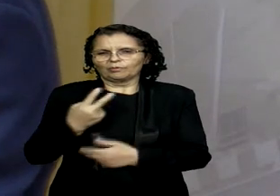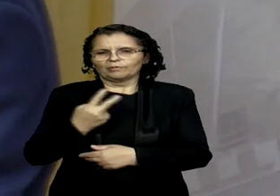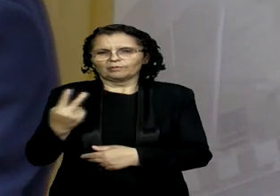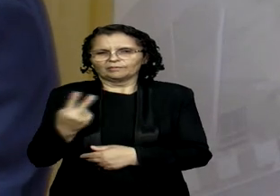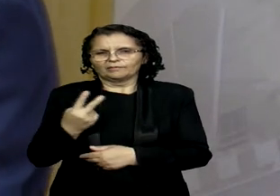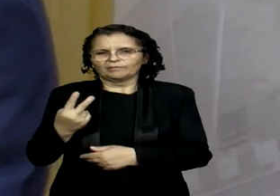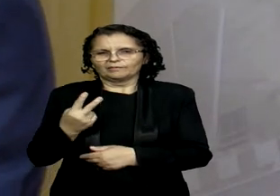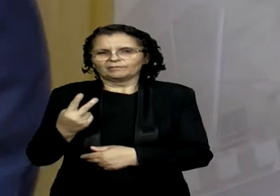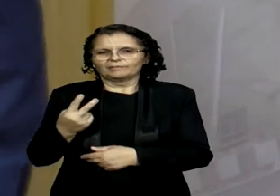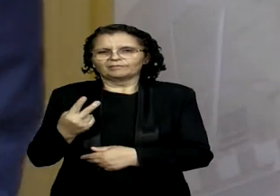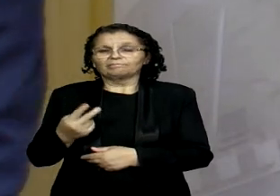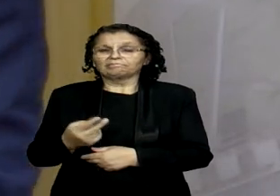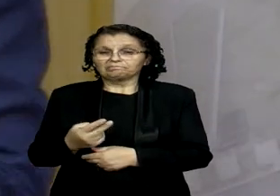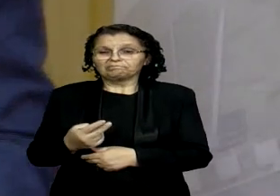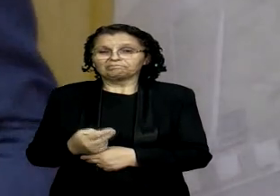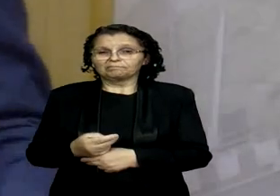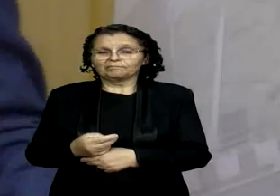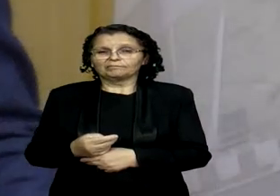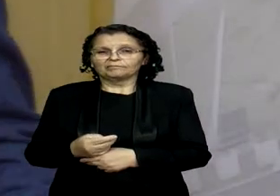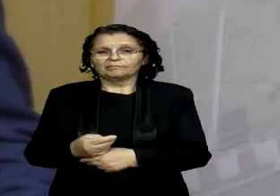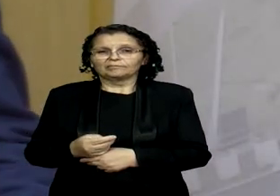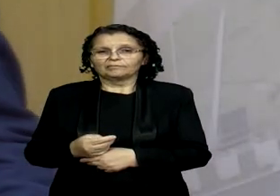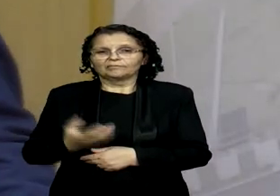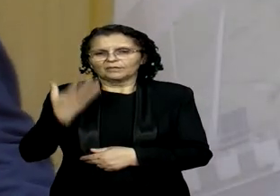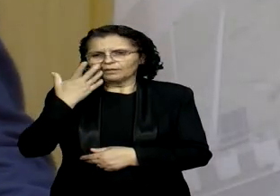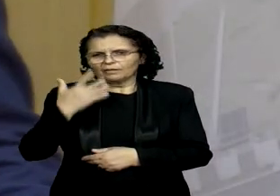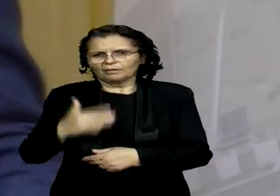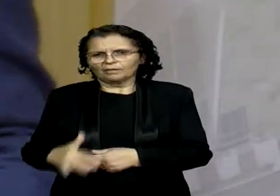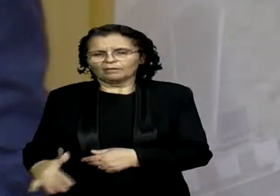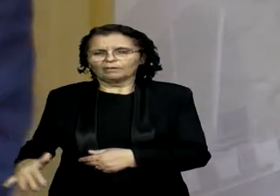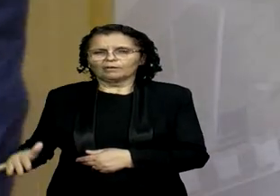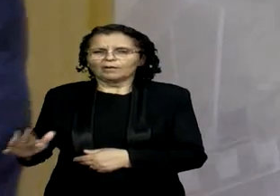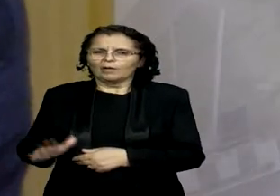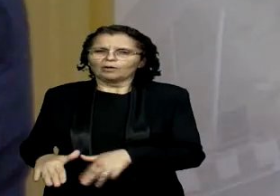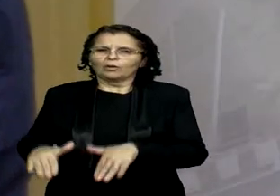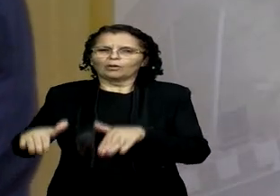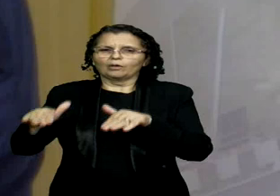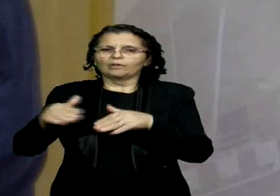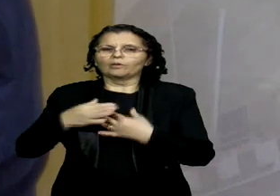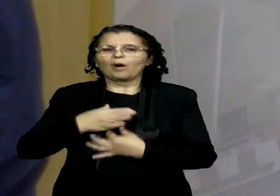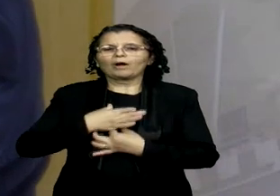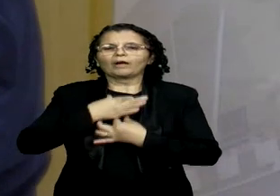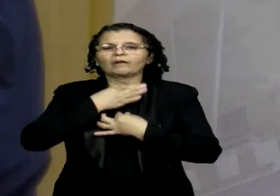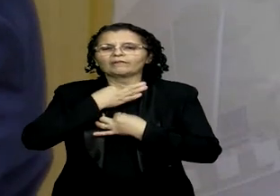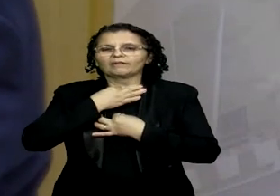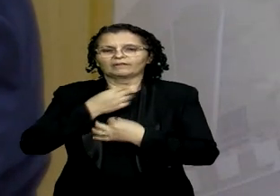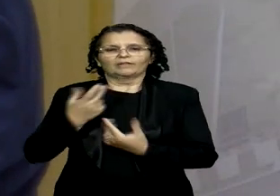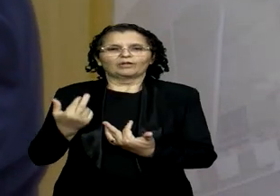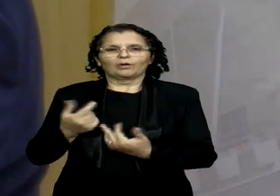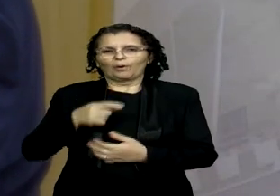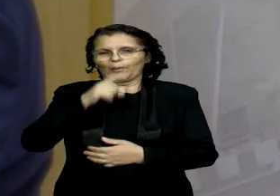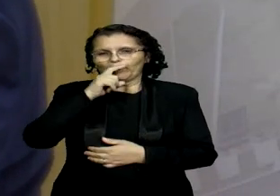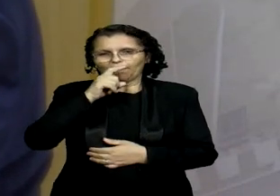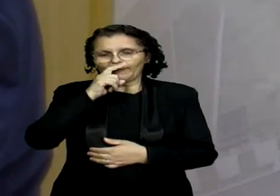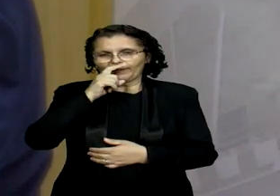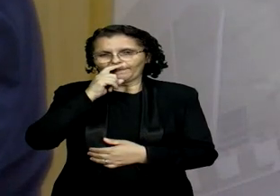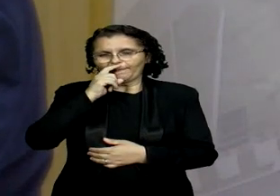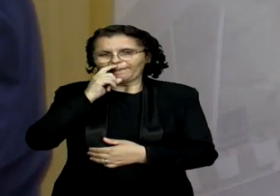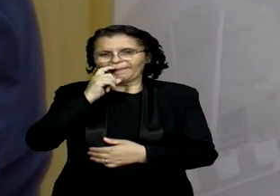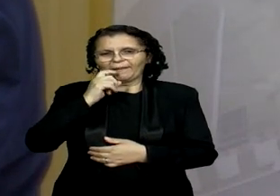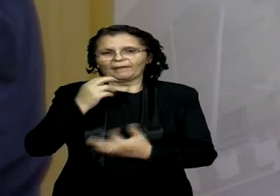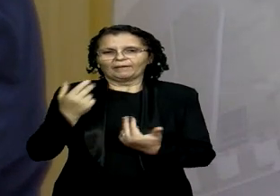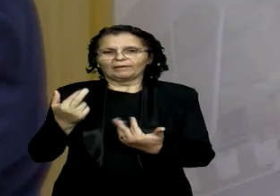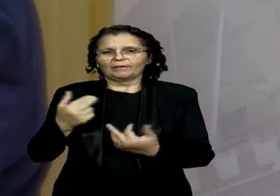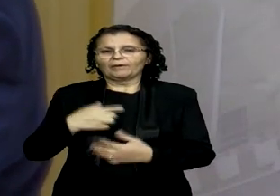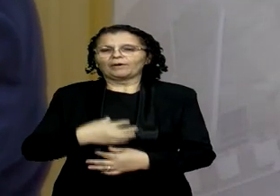anos. E ele disse, quando criança, ele dizia assim: eu quero uma gravata igual do papai, porque quando eu crescer, eu quero